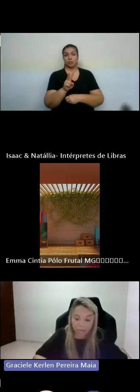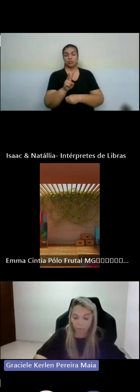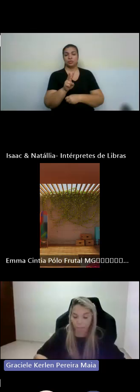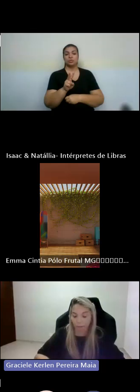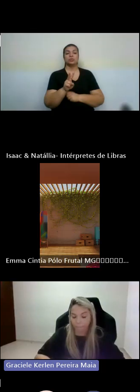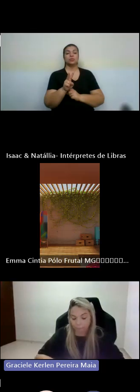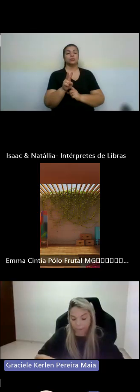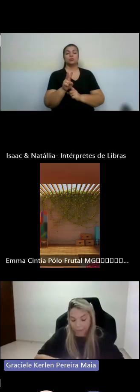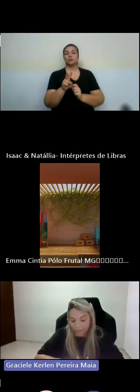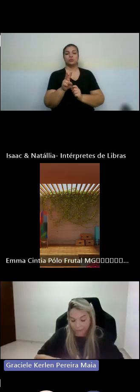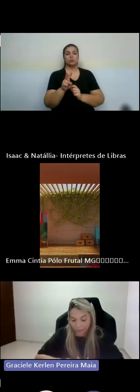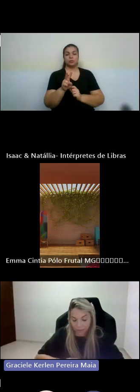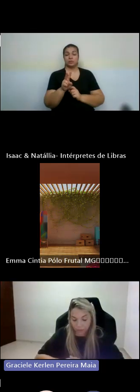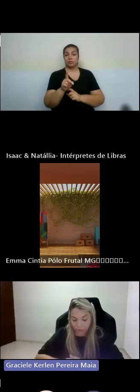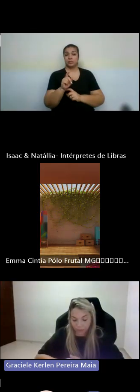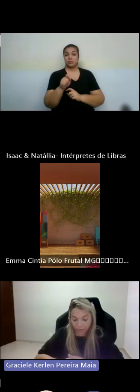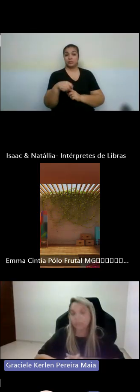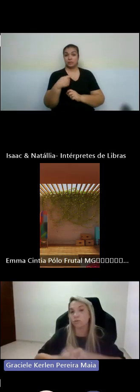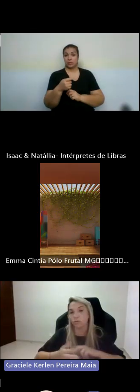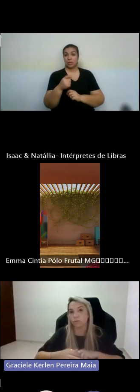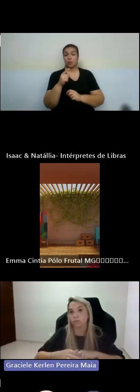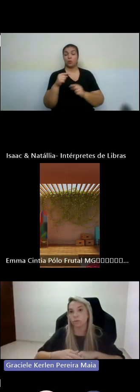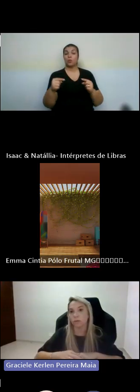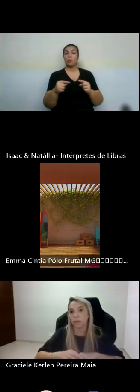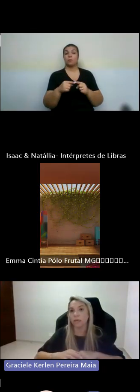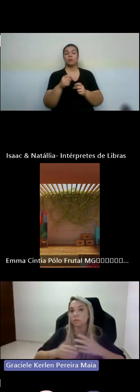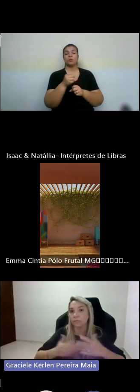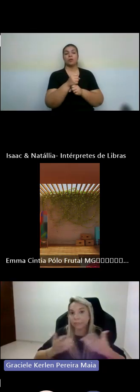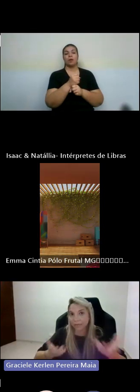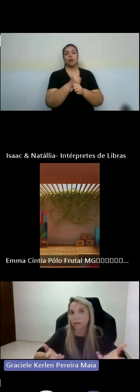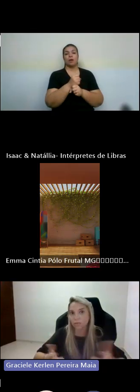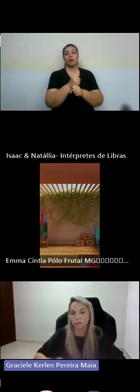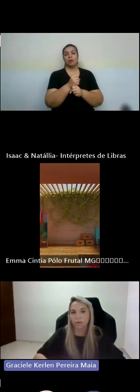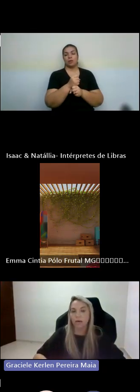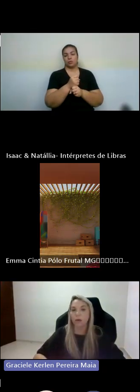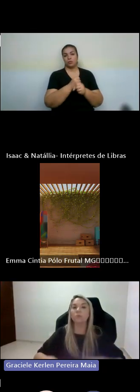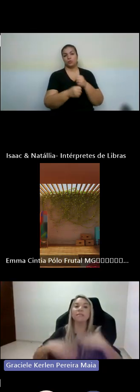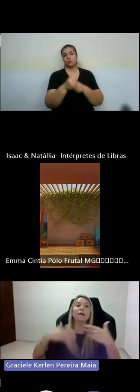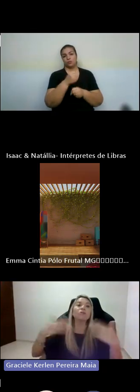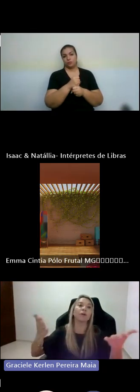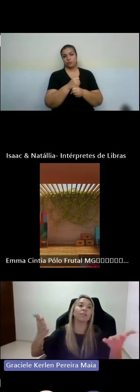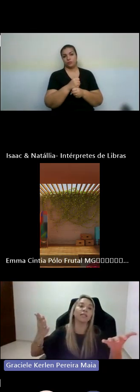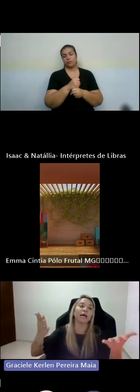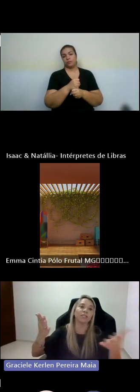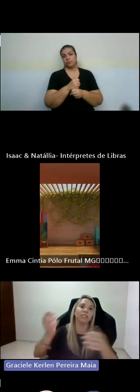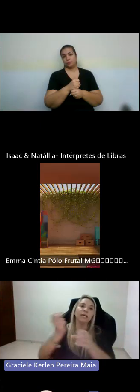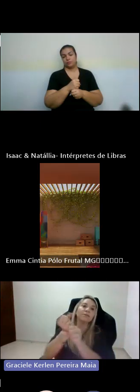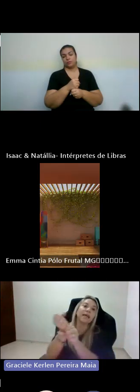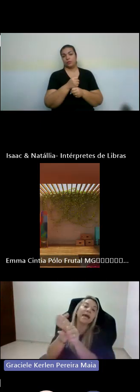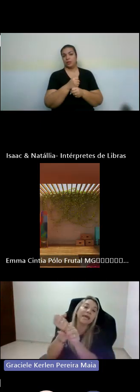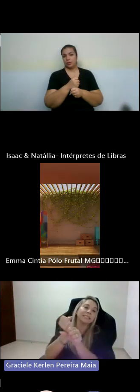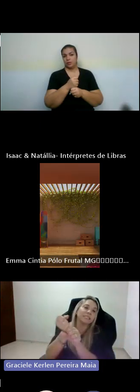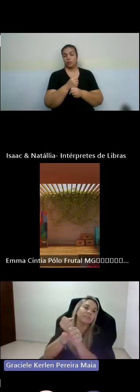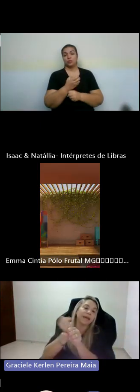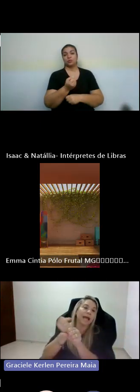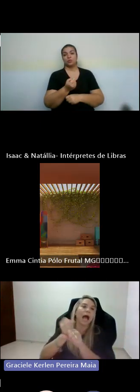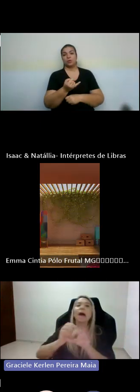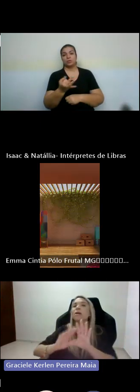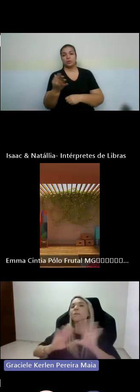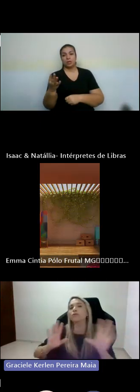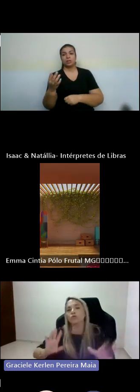utilizado para ano fixo, ano datário. O sinal de quantidade de anos é esse